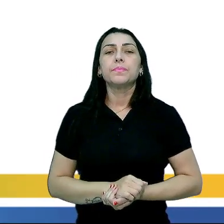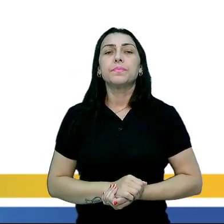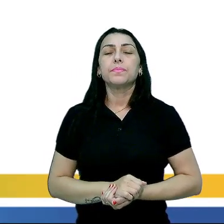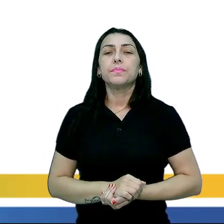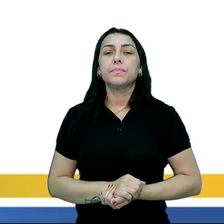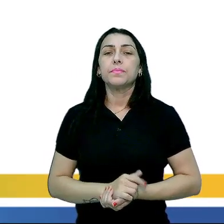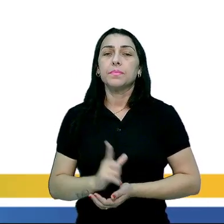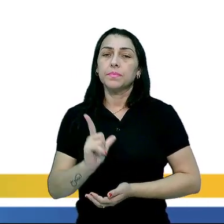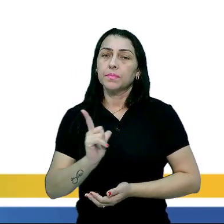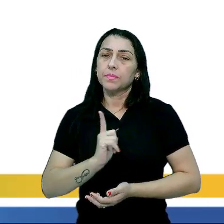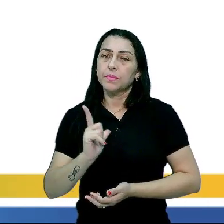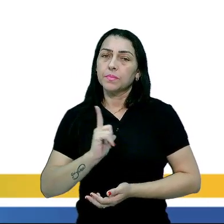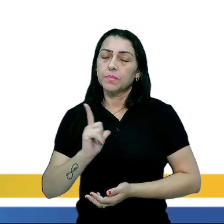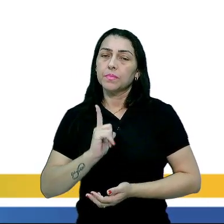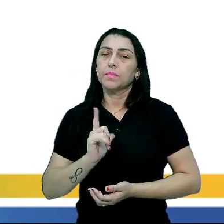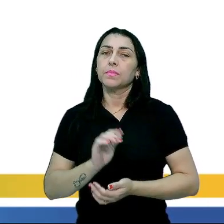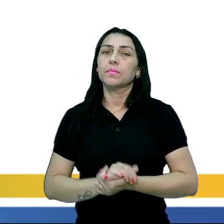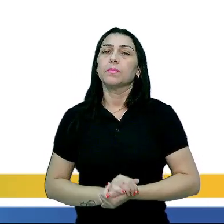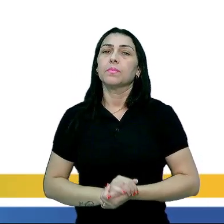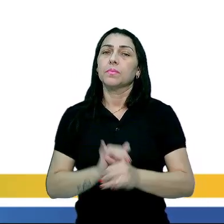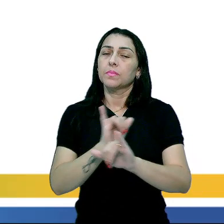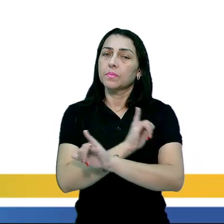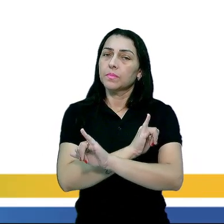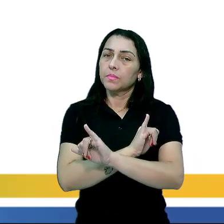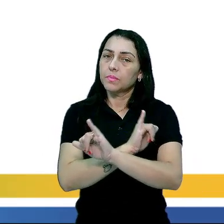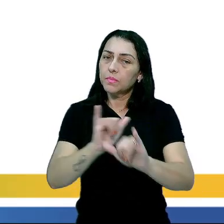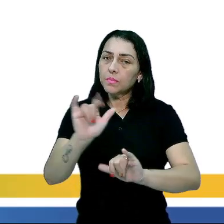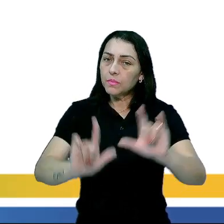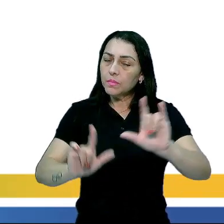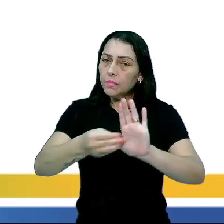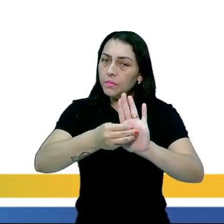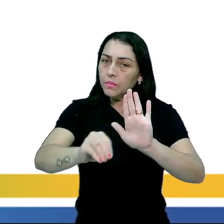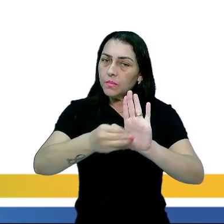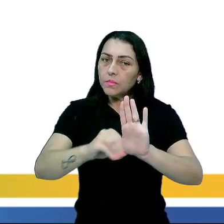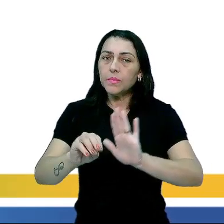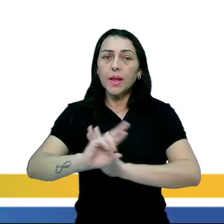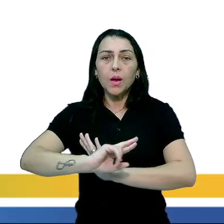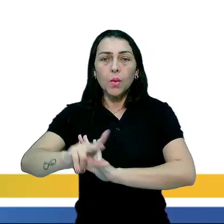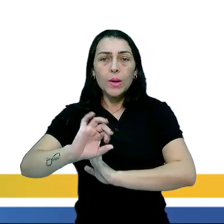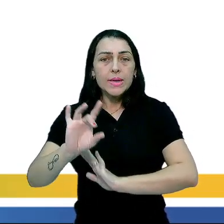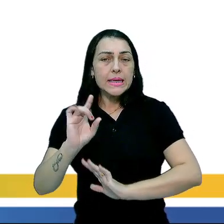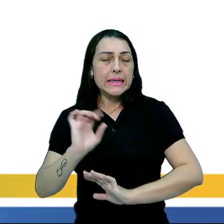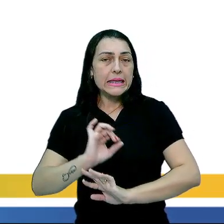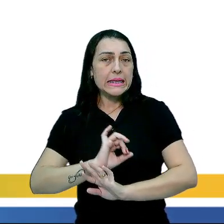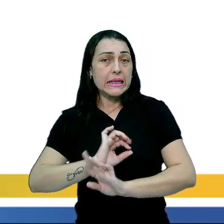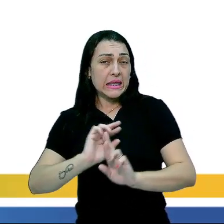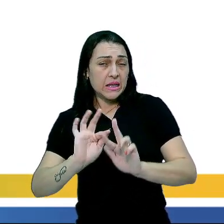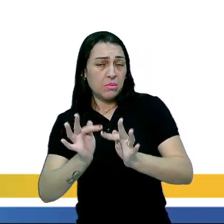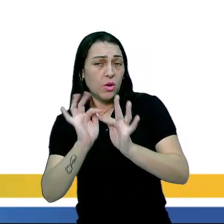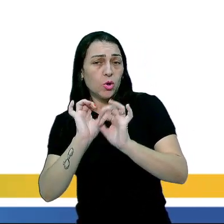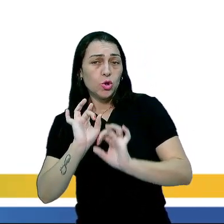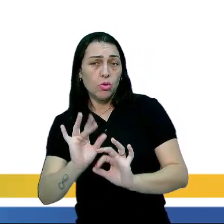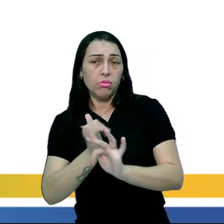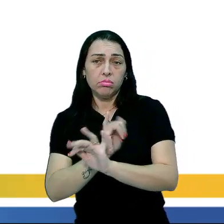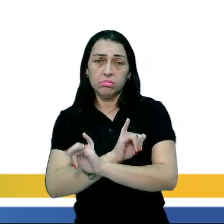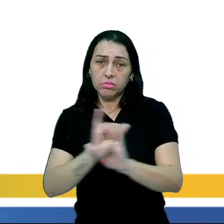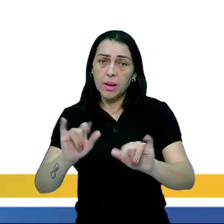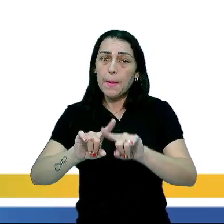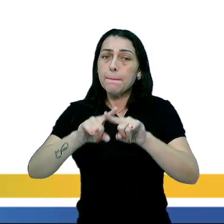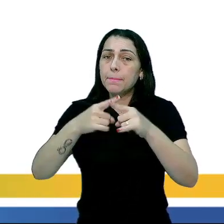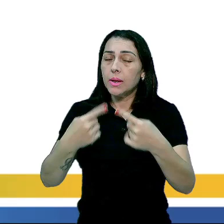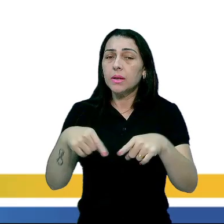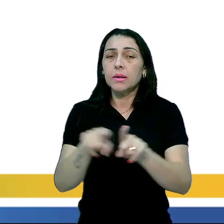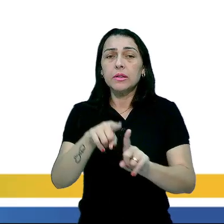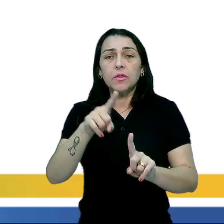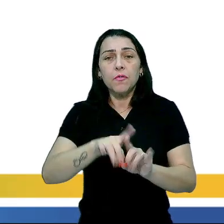Então, nós temos aí o seguinte: o marketing publicitário não é simplesmente informativo.